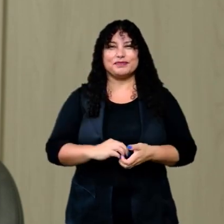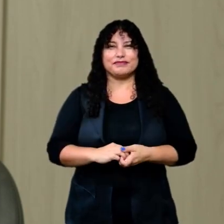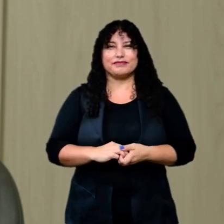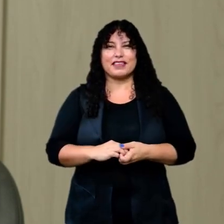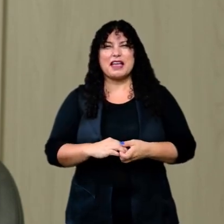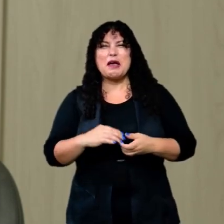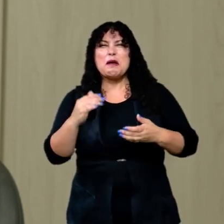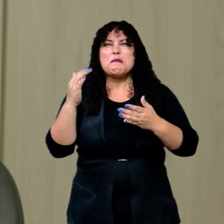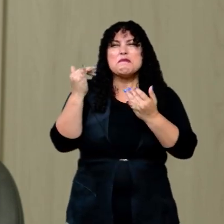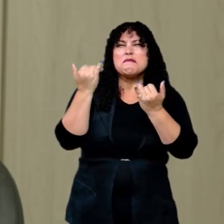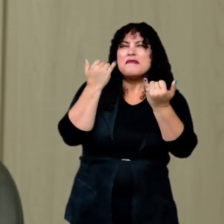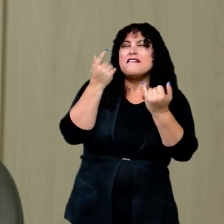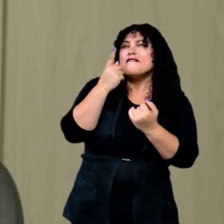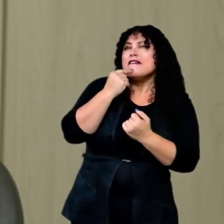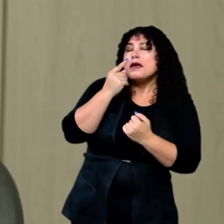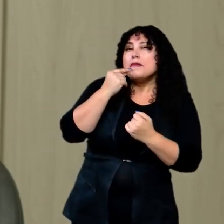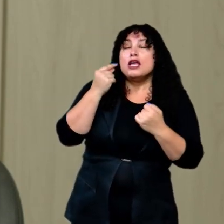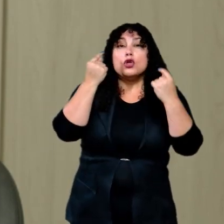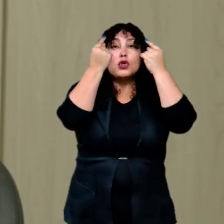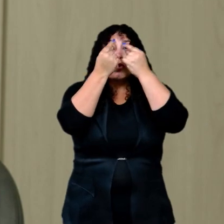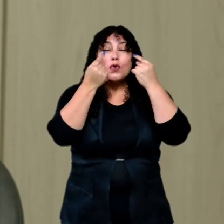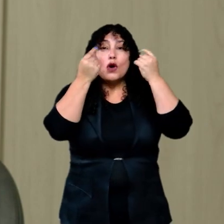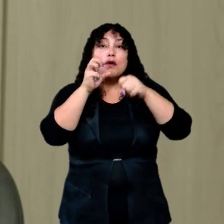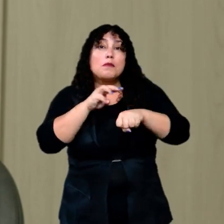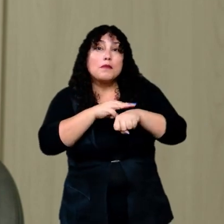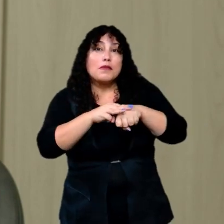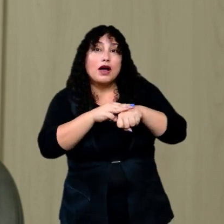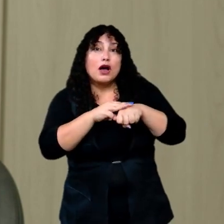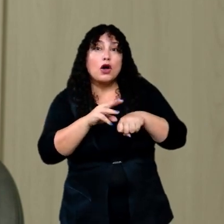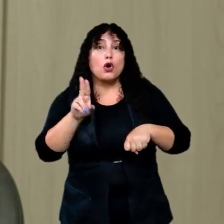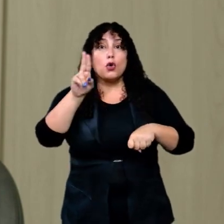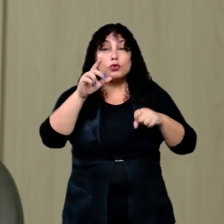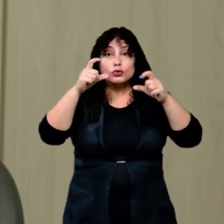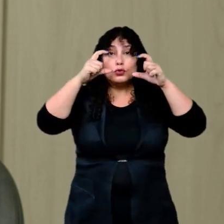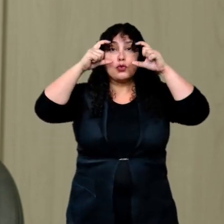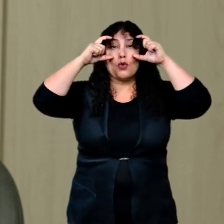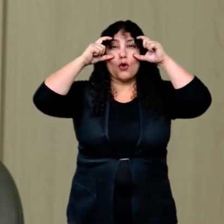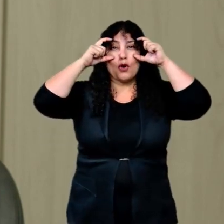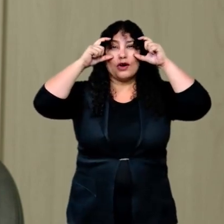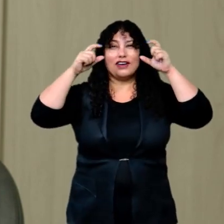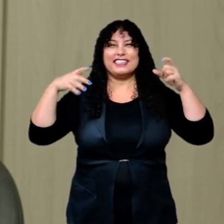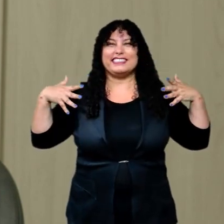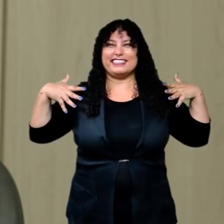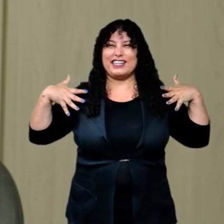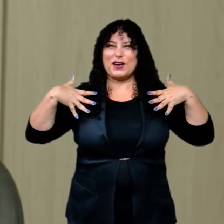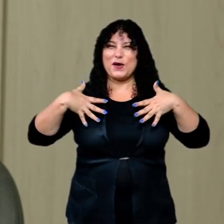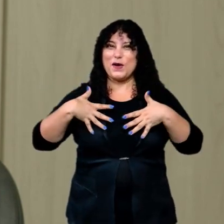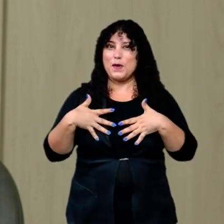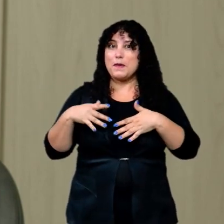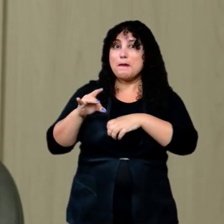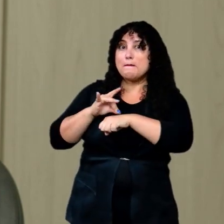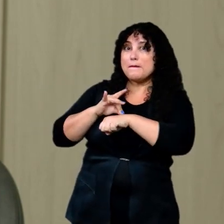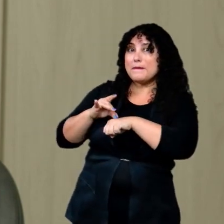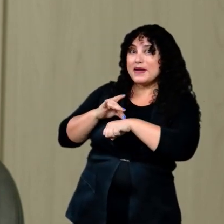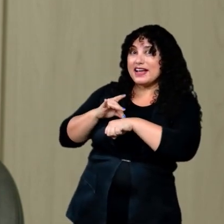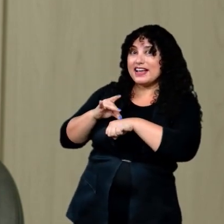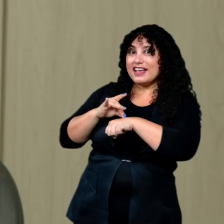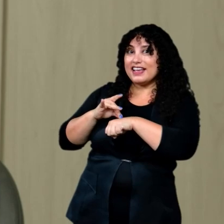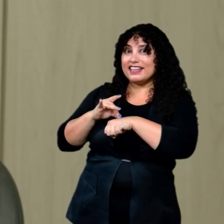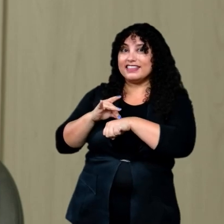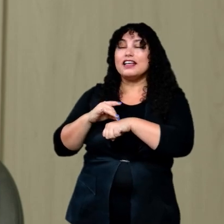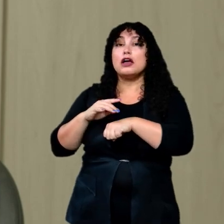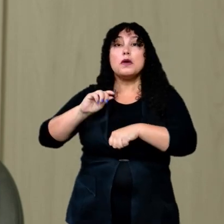meio avermelhados, tenho os olhos castanhos, uso óculos, estou com uma roupa preta e o